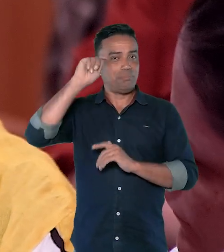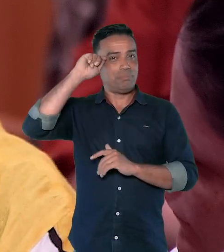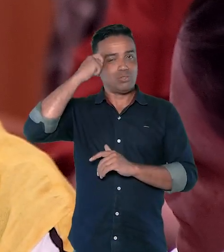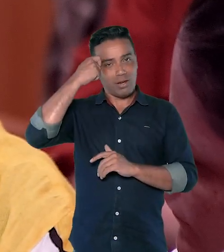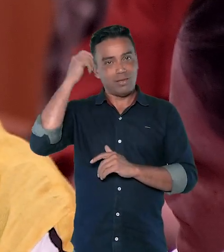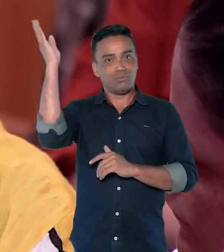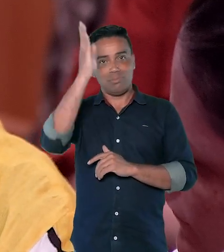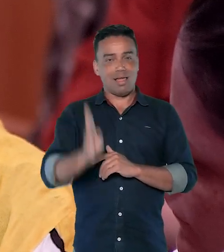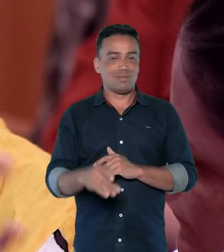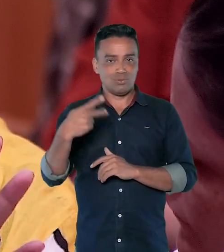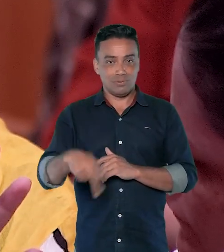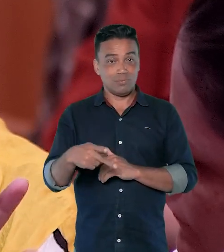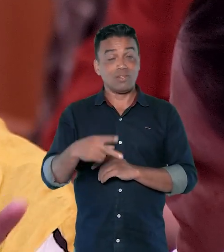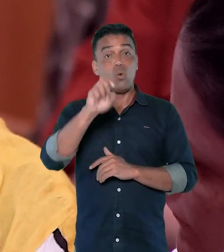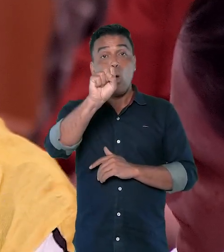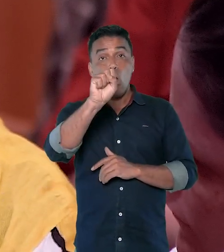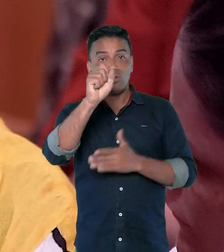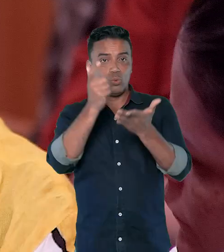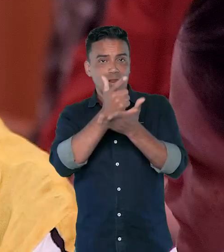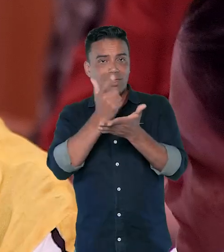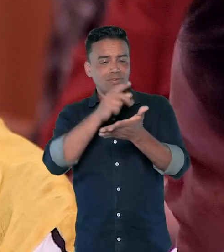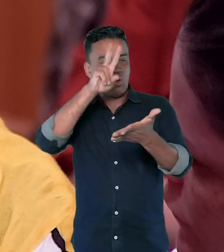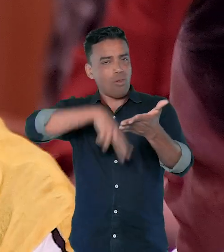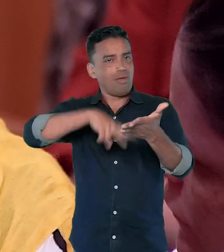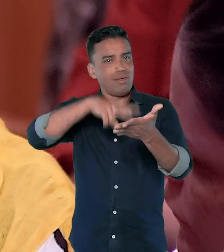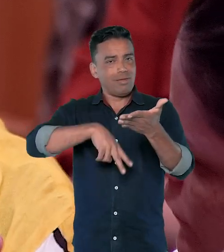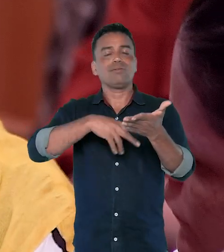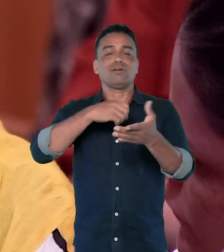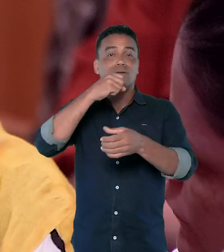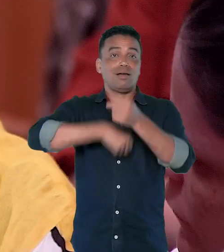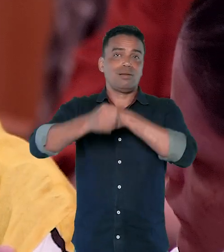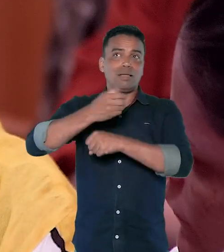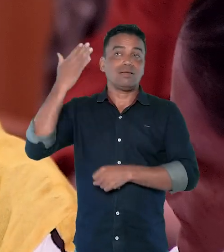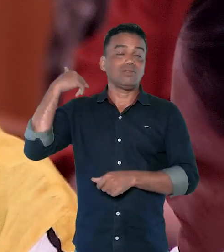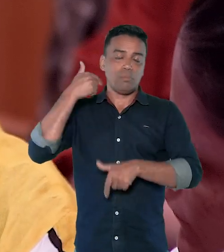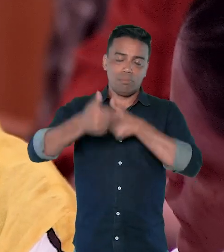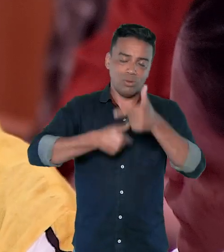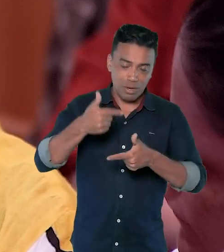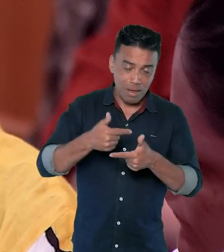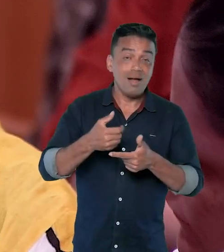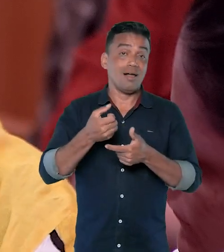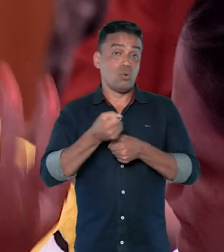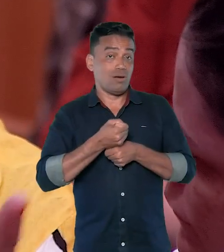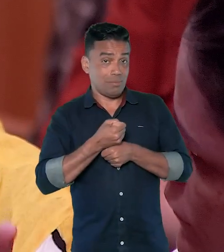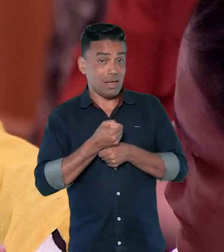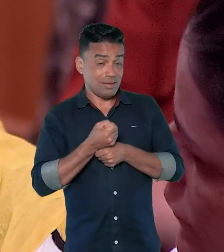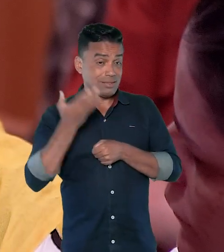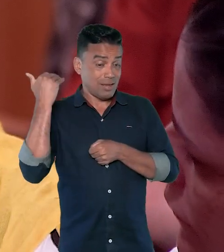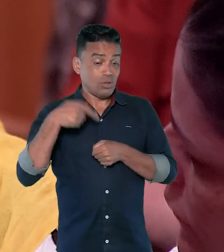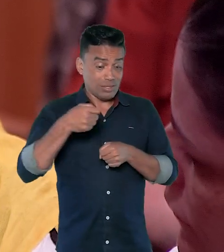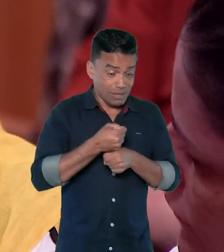negros brasileiros. E aí foram 8 livros. E meu trabalho ano passado e esse ano melhorou